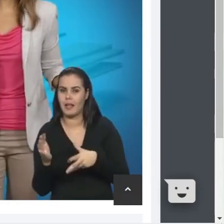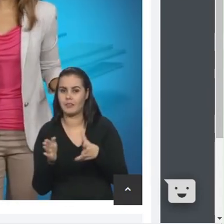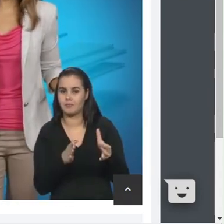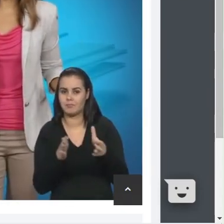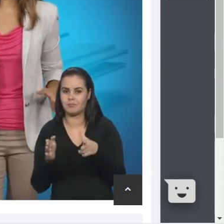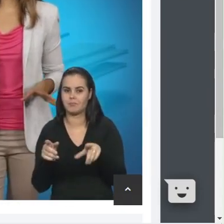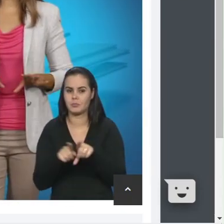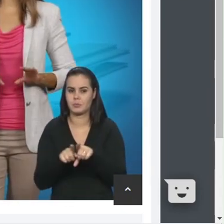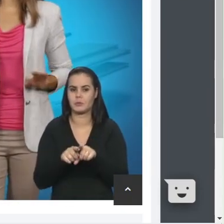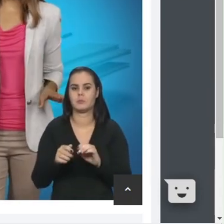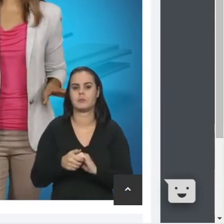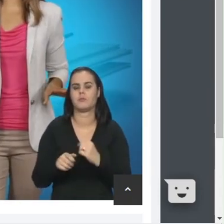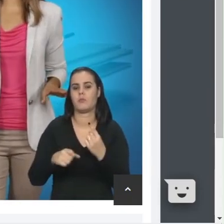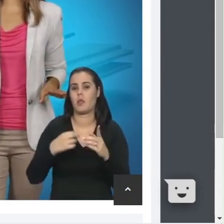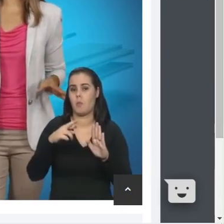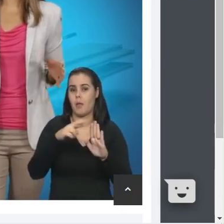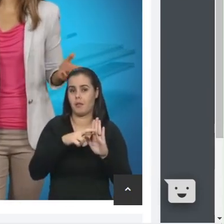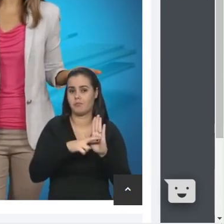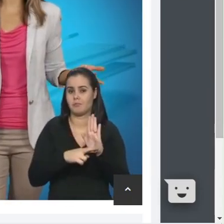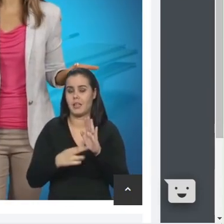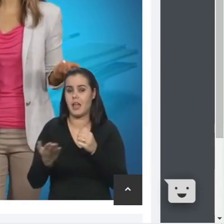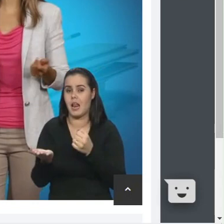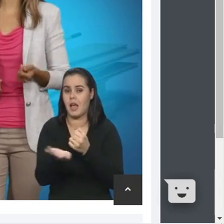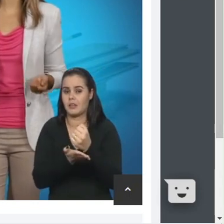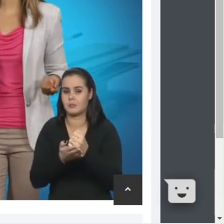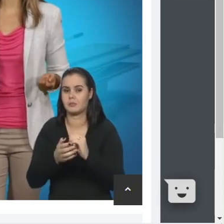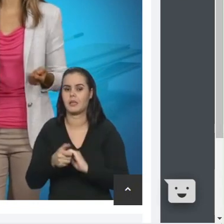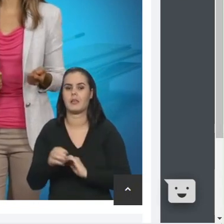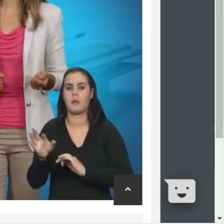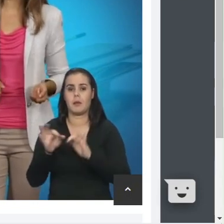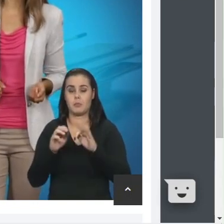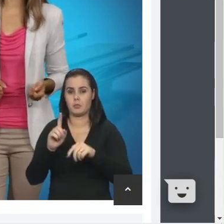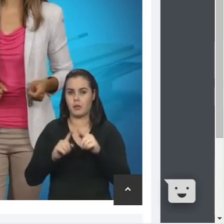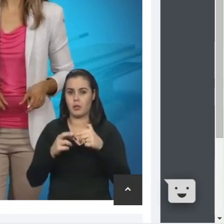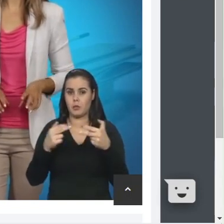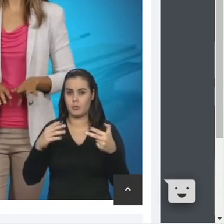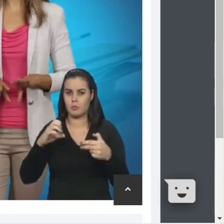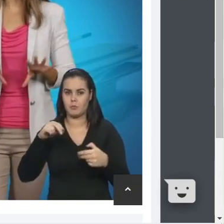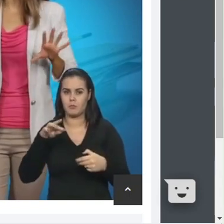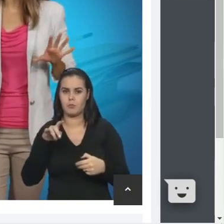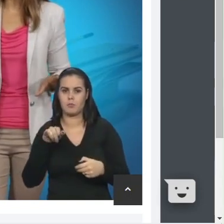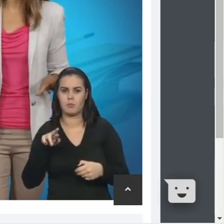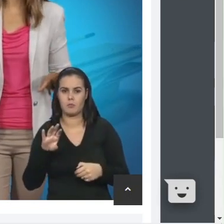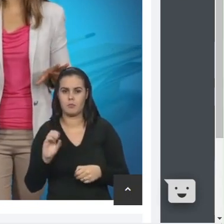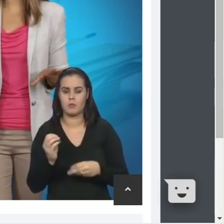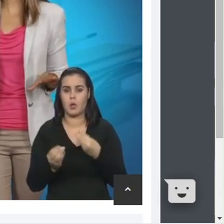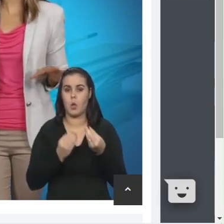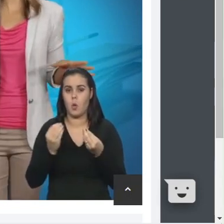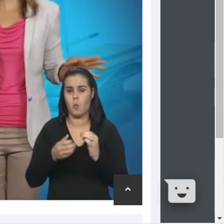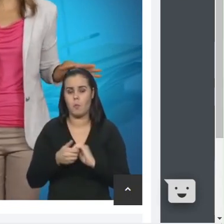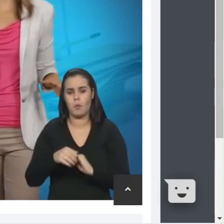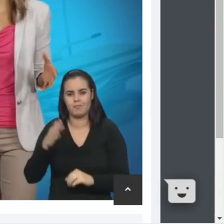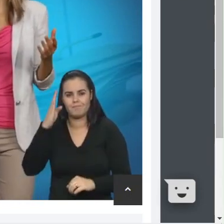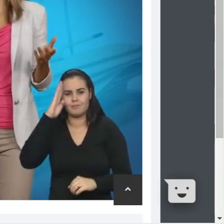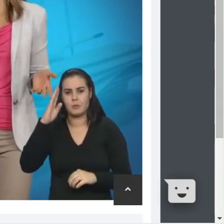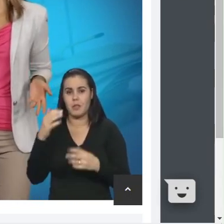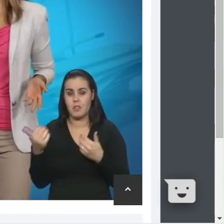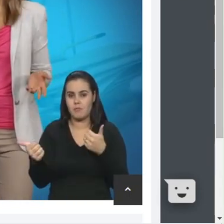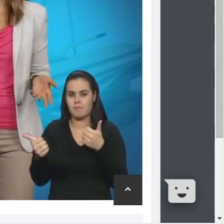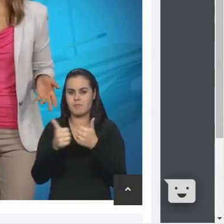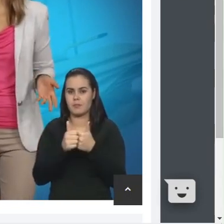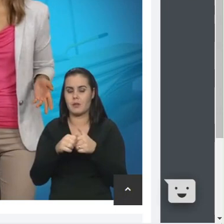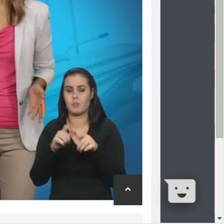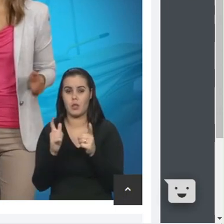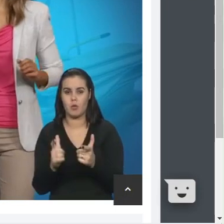Existem também algumas regras básicas para o posicionamento dos materiais no canteiro, como estarem preferencialmente próximos ao local